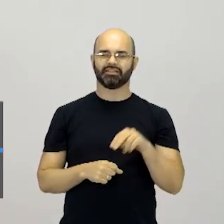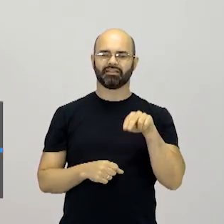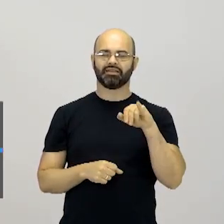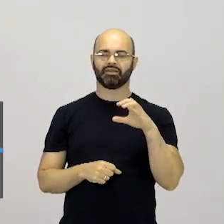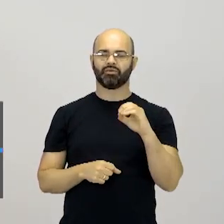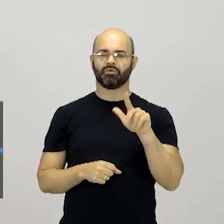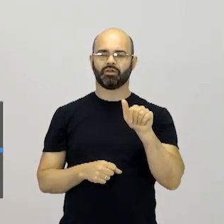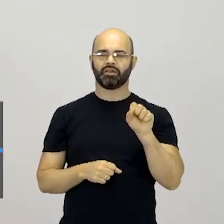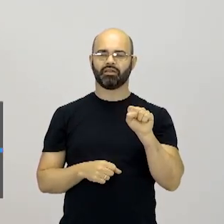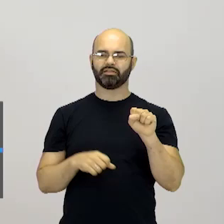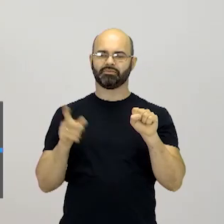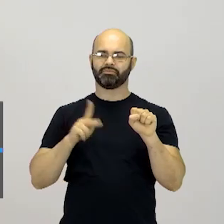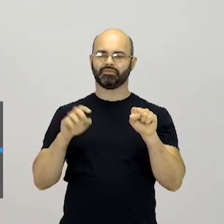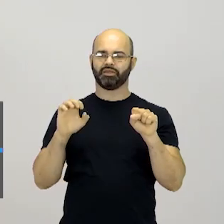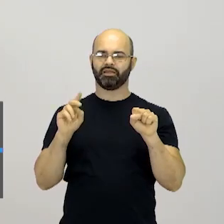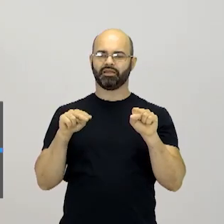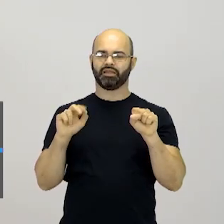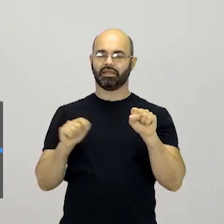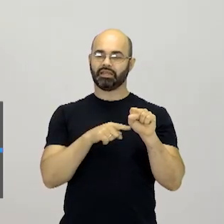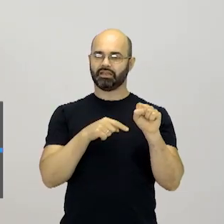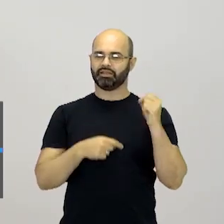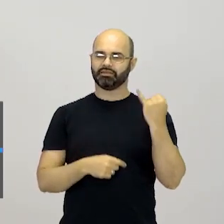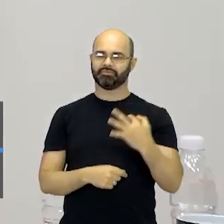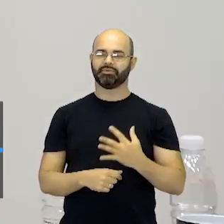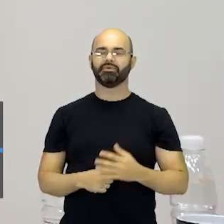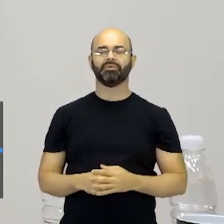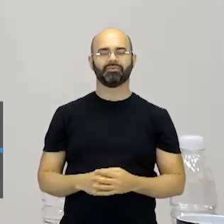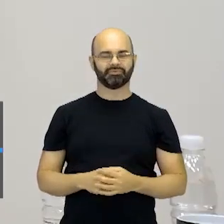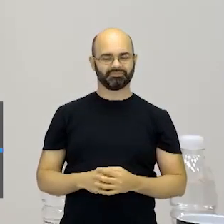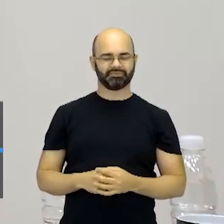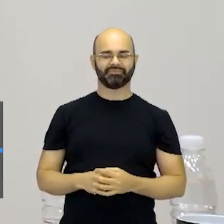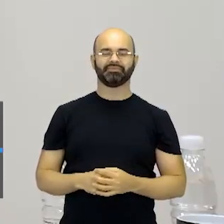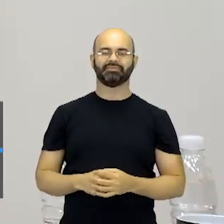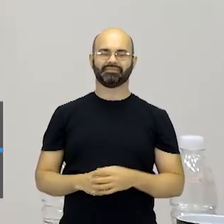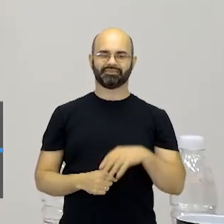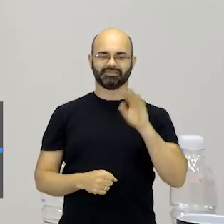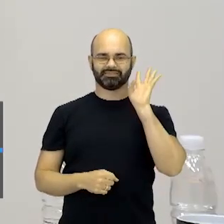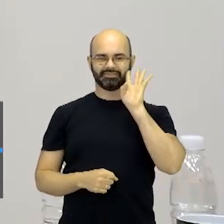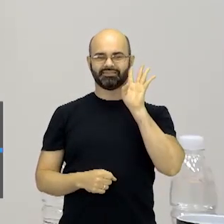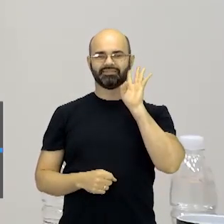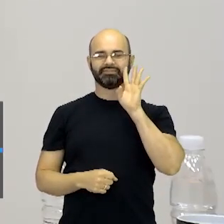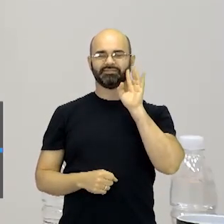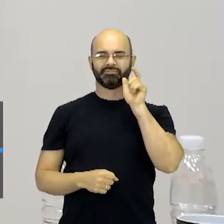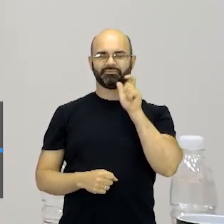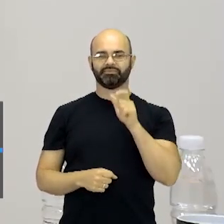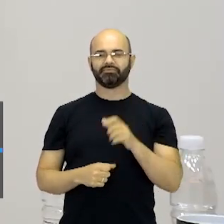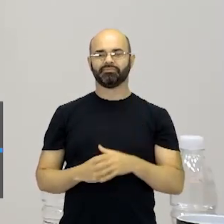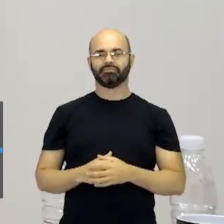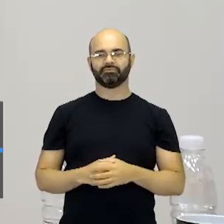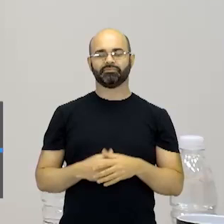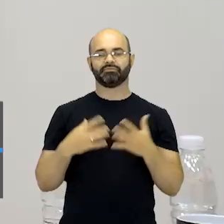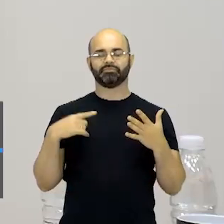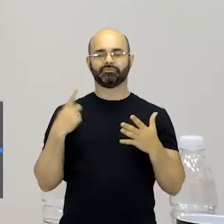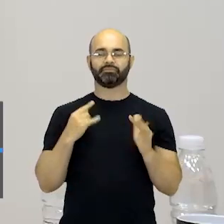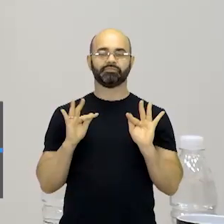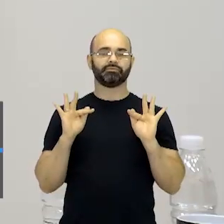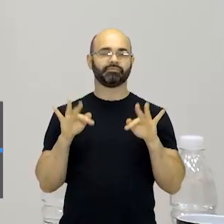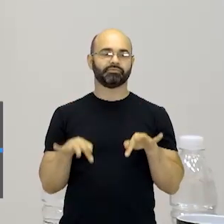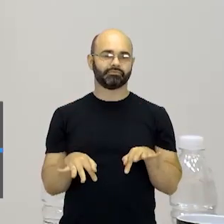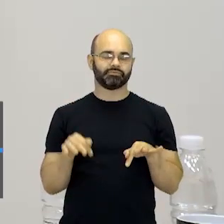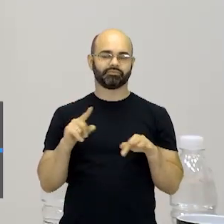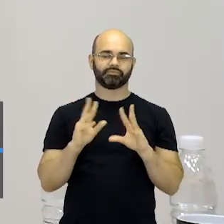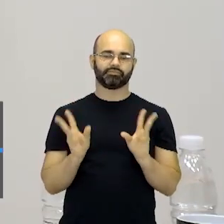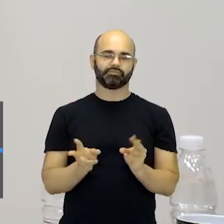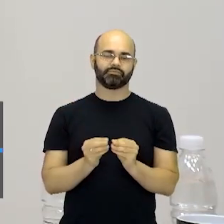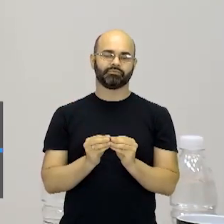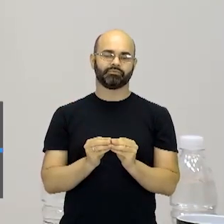Nicolas dizendo, né, o aluno da professora Edna. Exato. Então, a gente vê muitas lendas urbanas sobre isso também. Para finalizar, então, nós falamos um